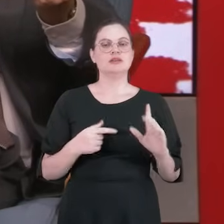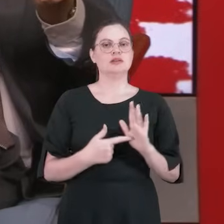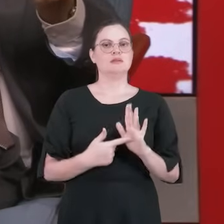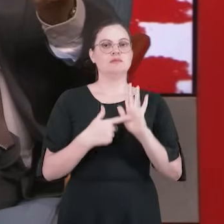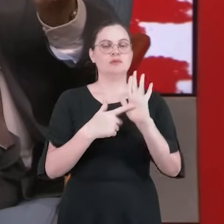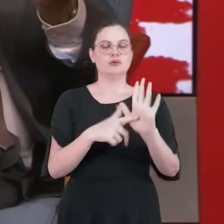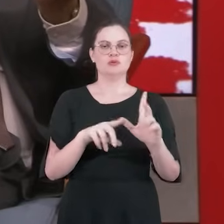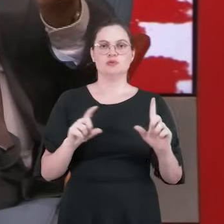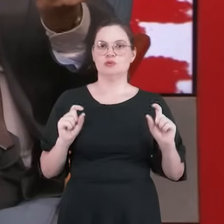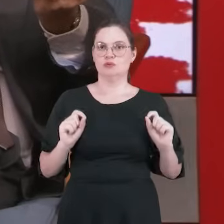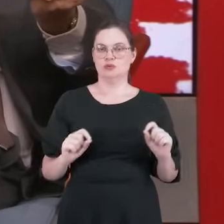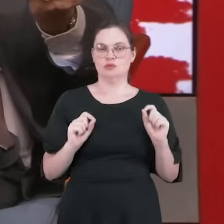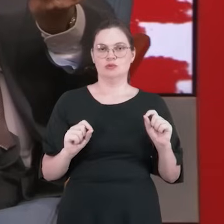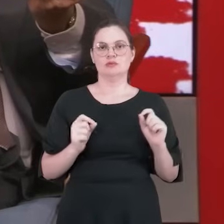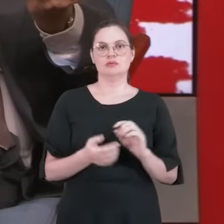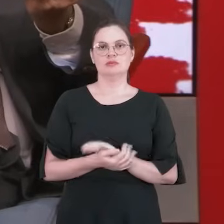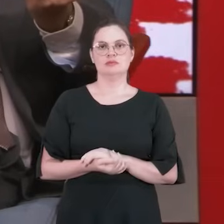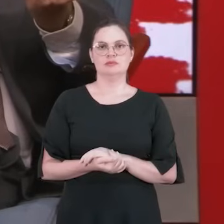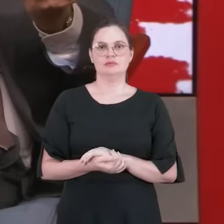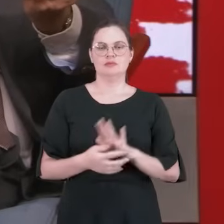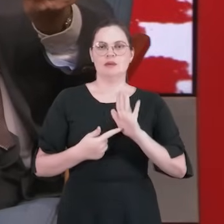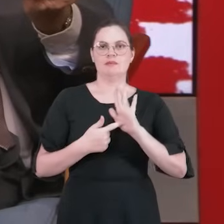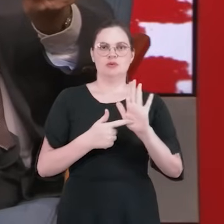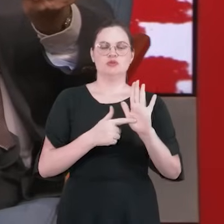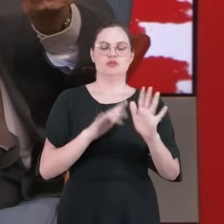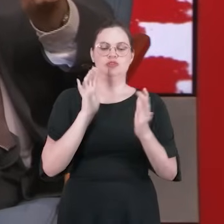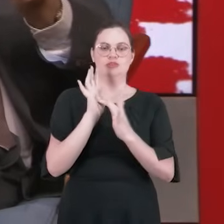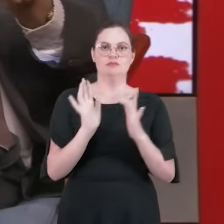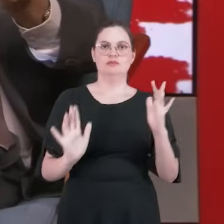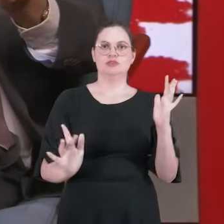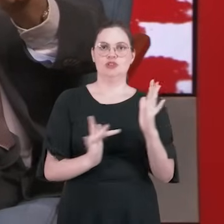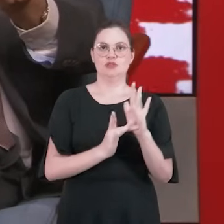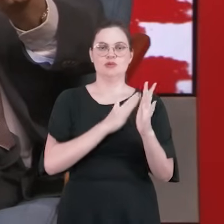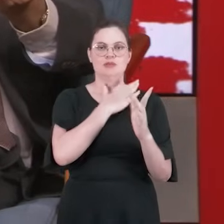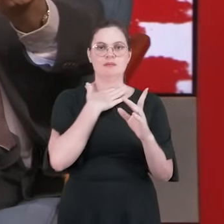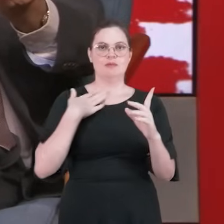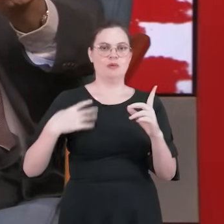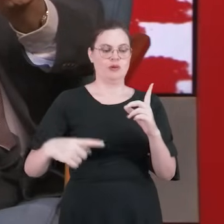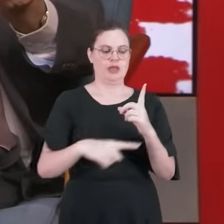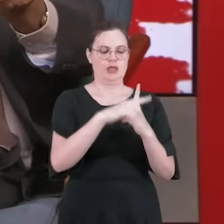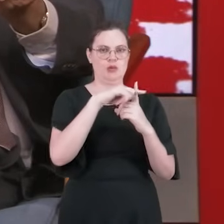abordou desde a morte e ressurreição